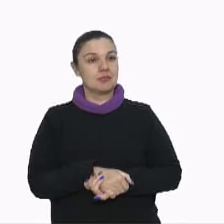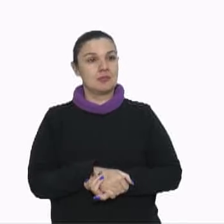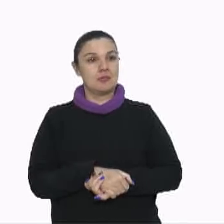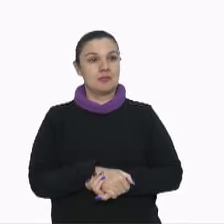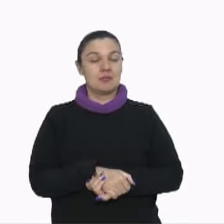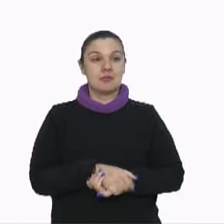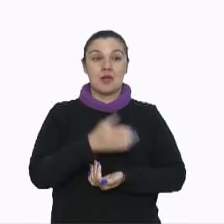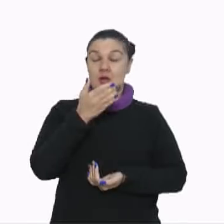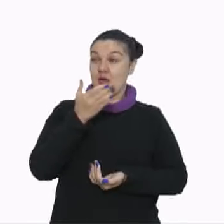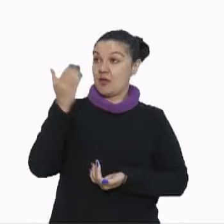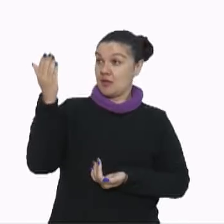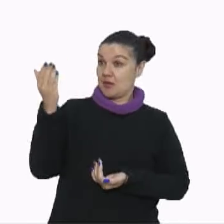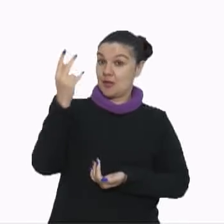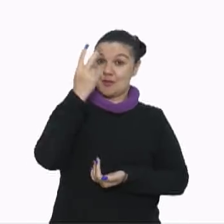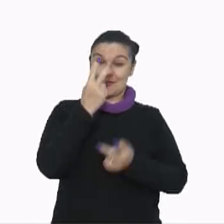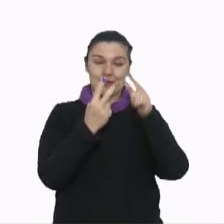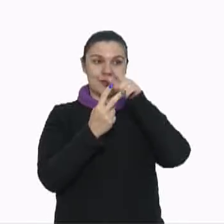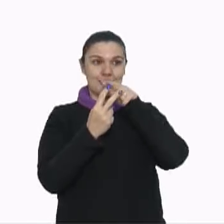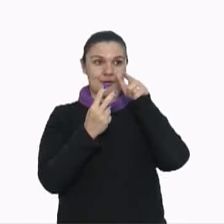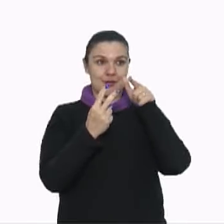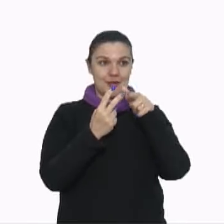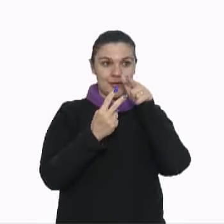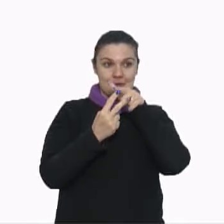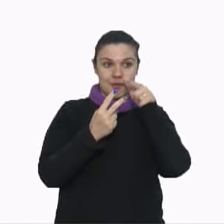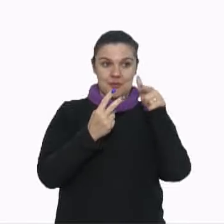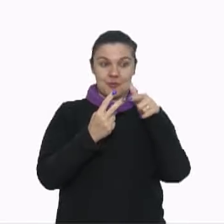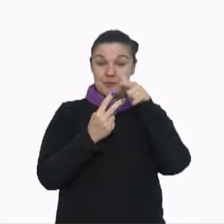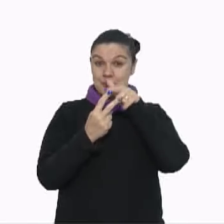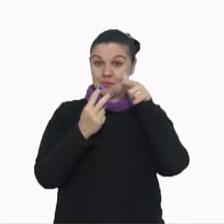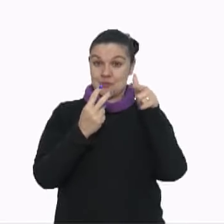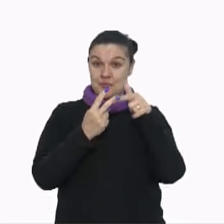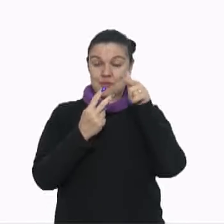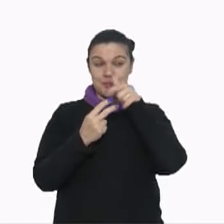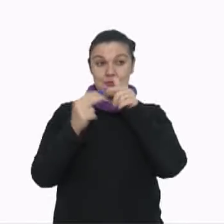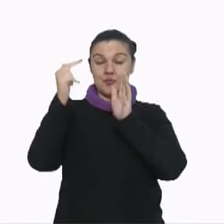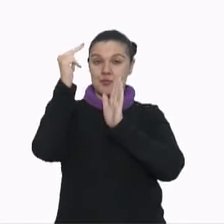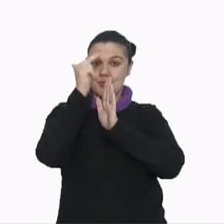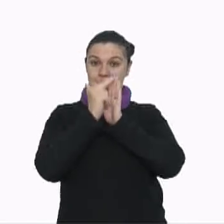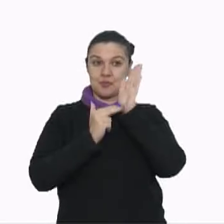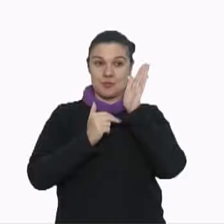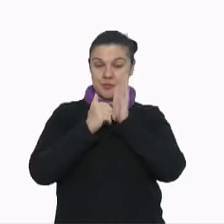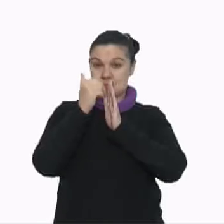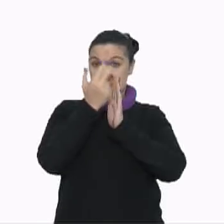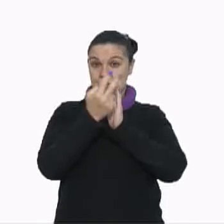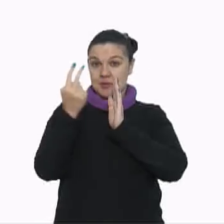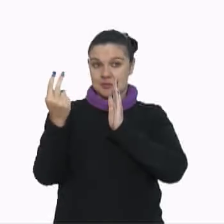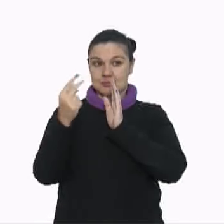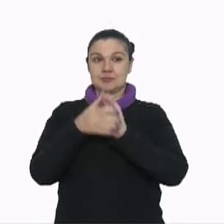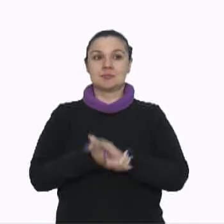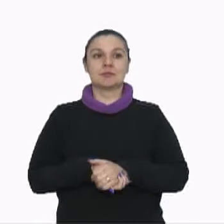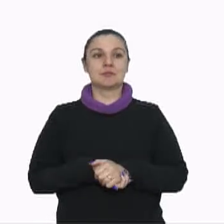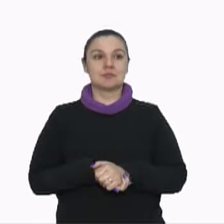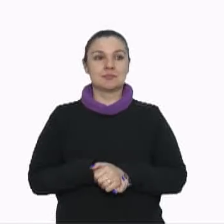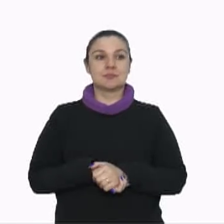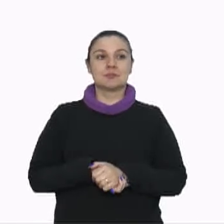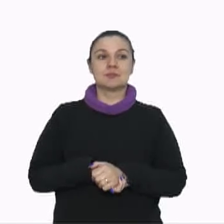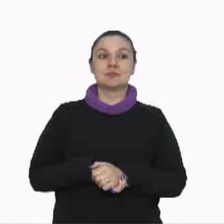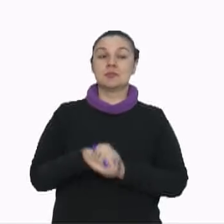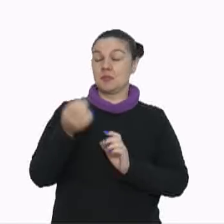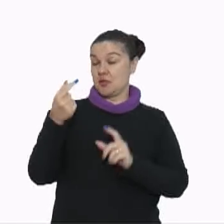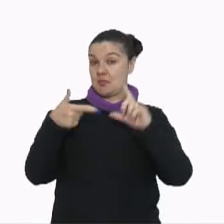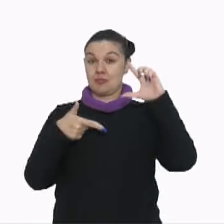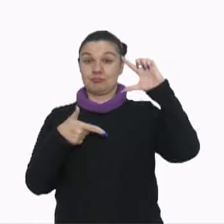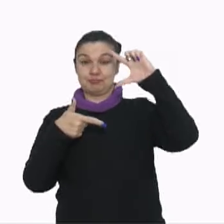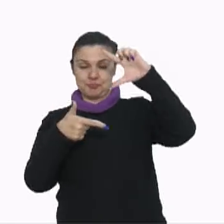Ok, e aí a professora selecionou mais duas, aqui no caso nós temos duas telas do autor, tá?